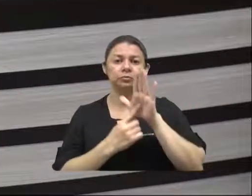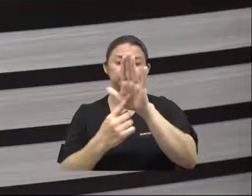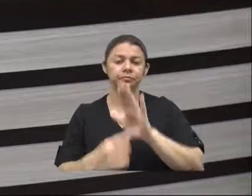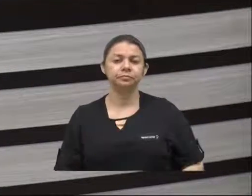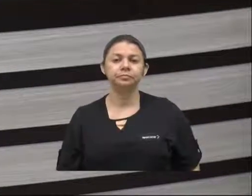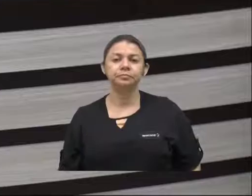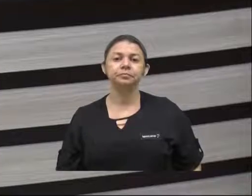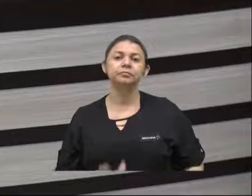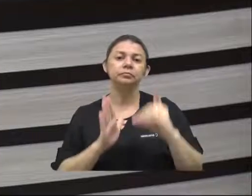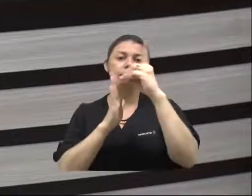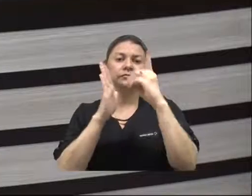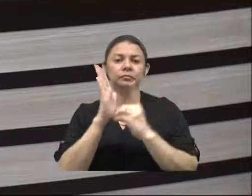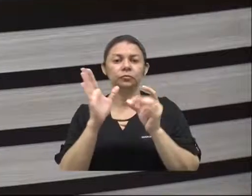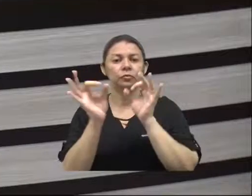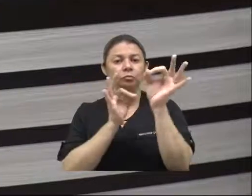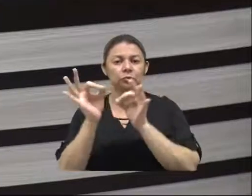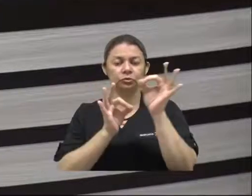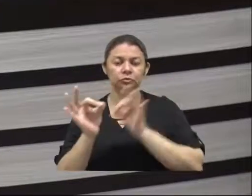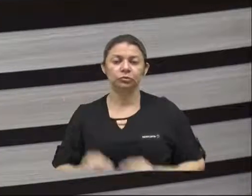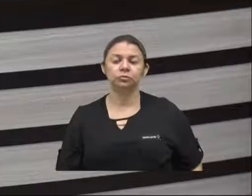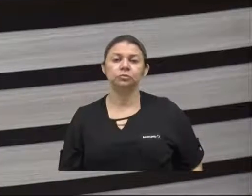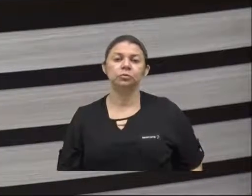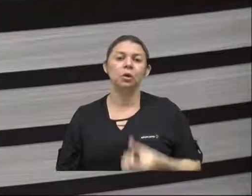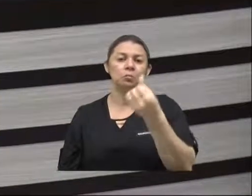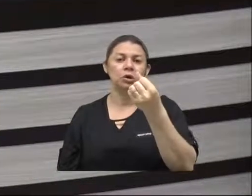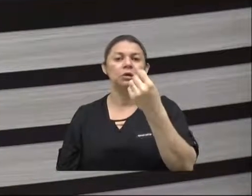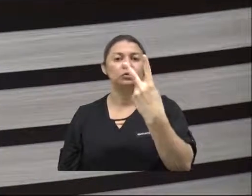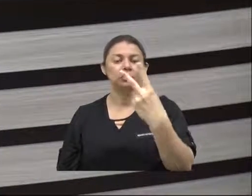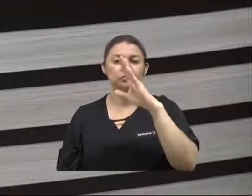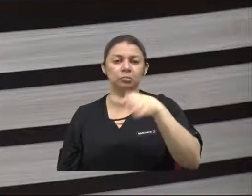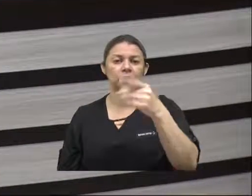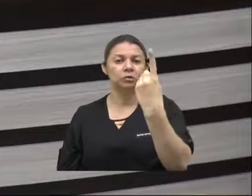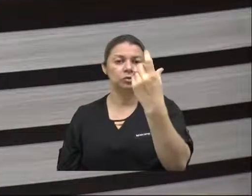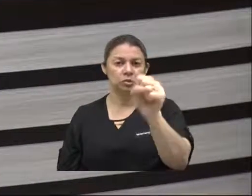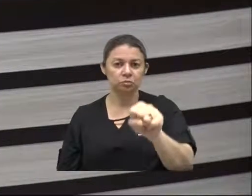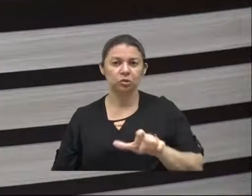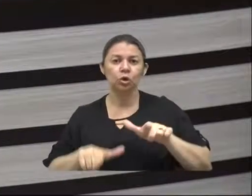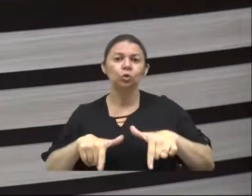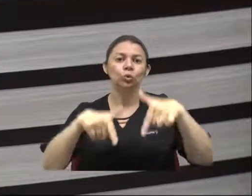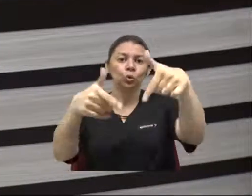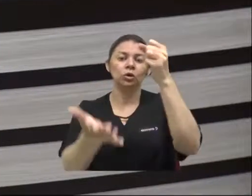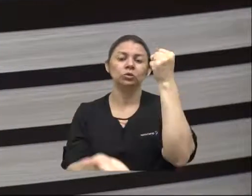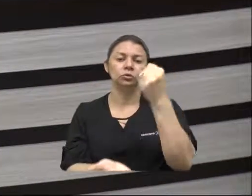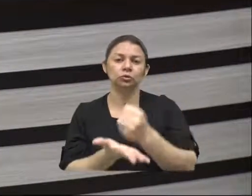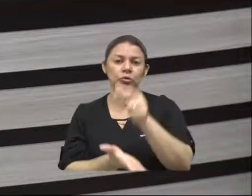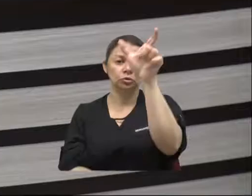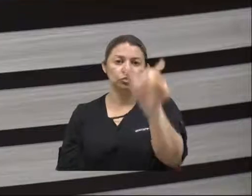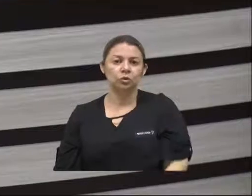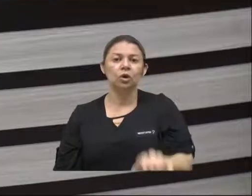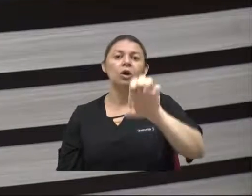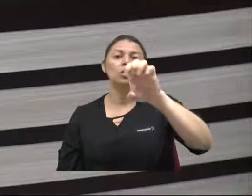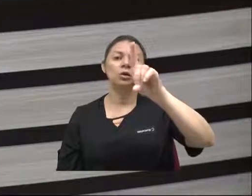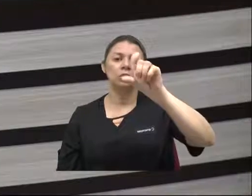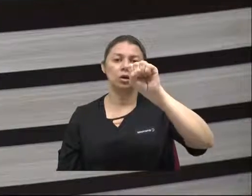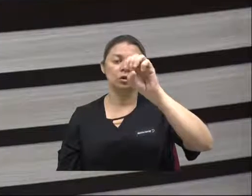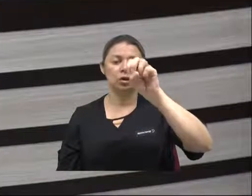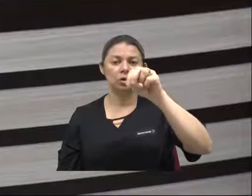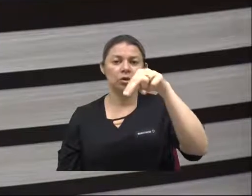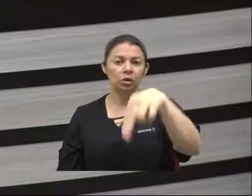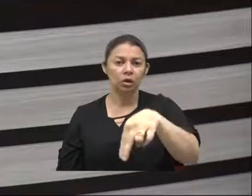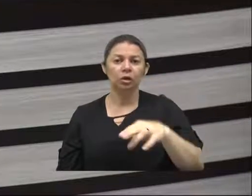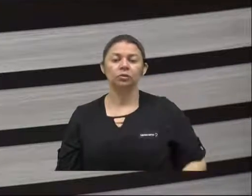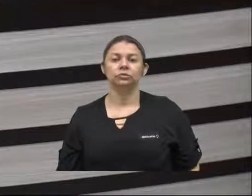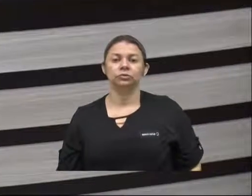decreto legislativo número 62/2018, concede o título de cidadão limeirense ao senhor Edson da Costa Pereira pelos relevantes serviços